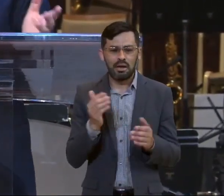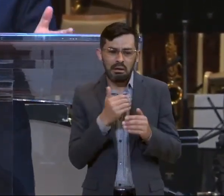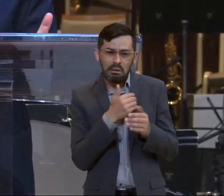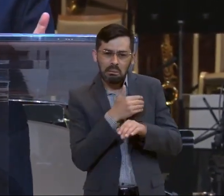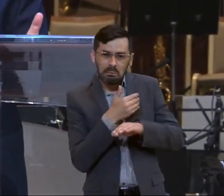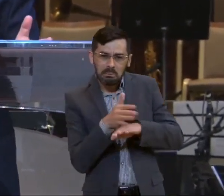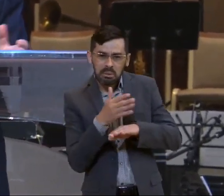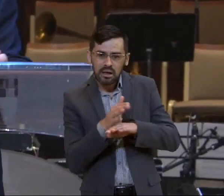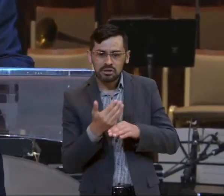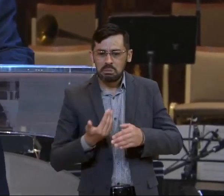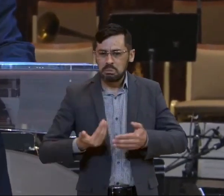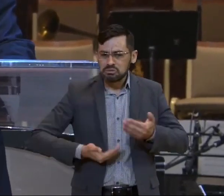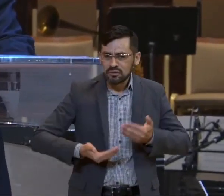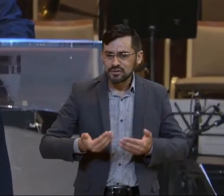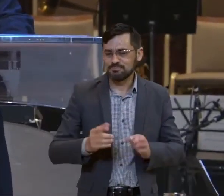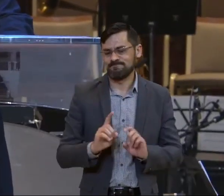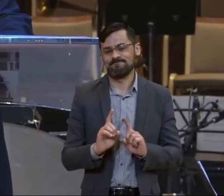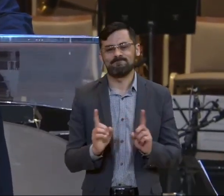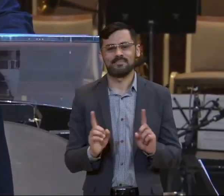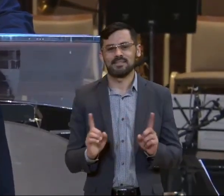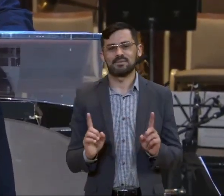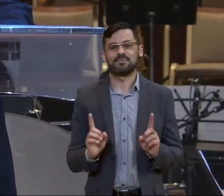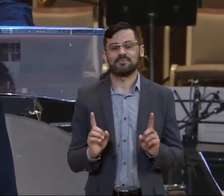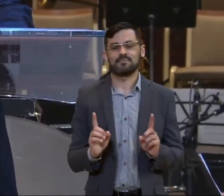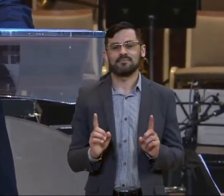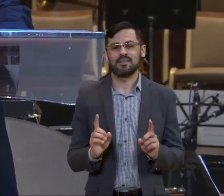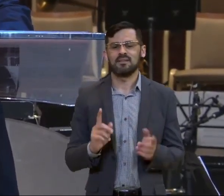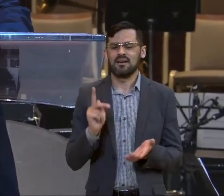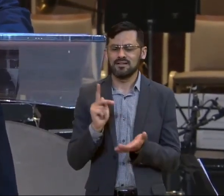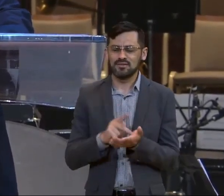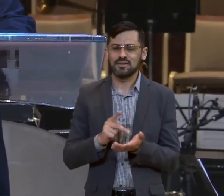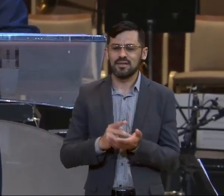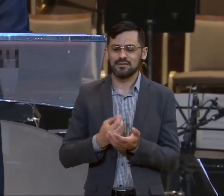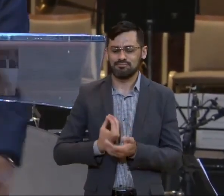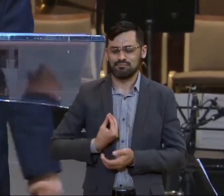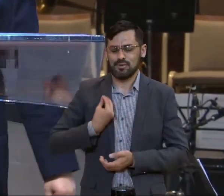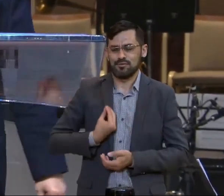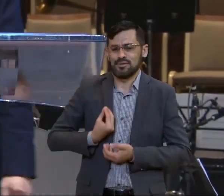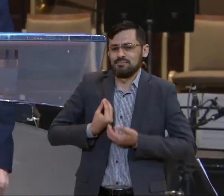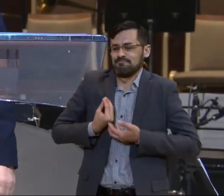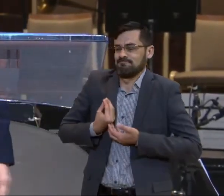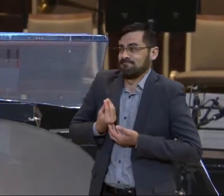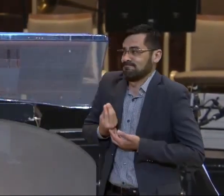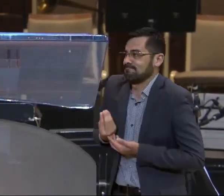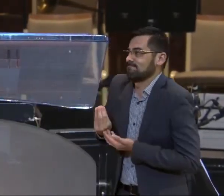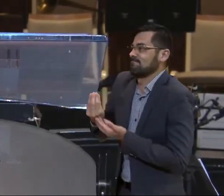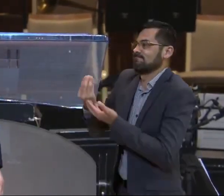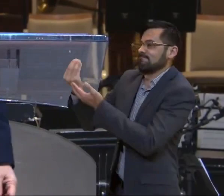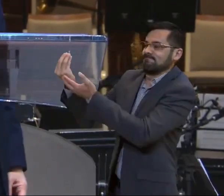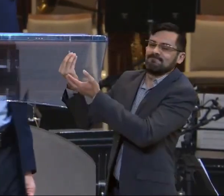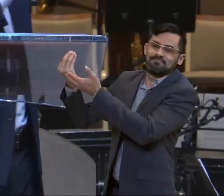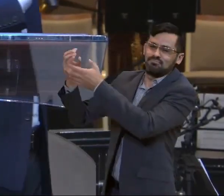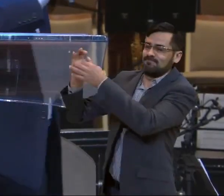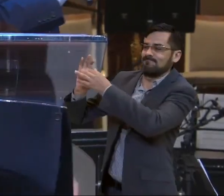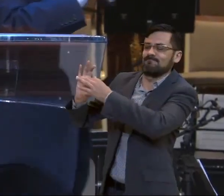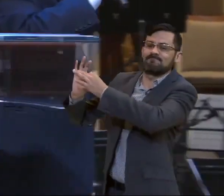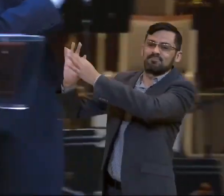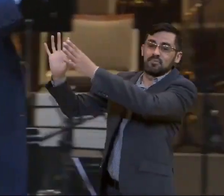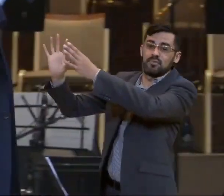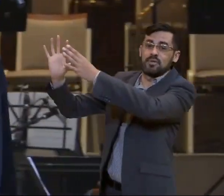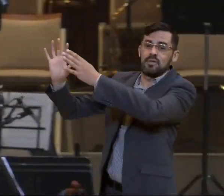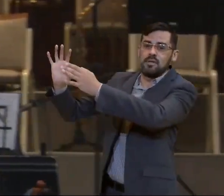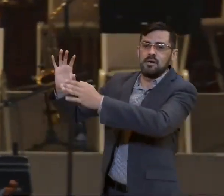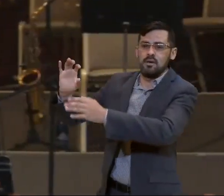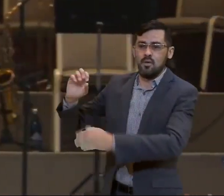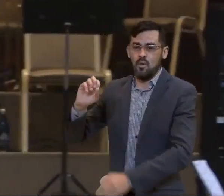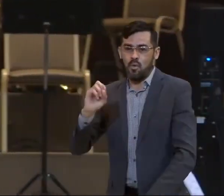um serviço, é um derramar-se na presença dele. Ou como